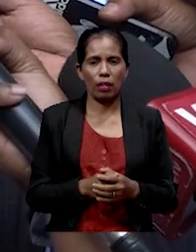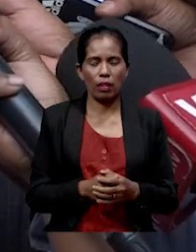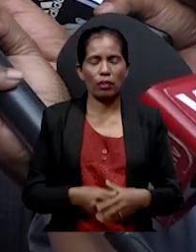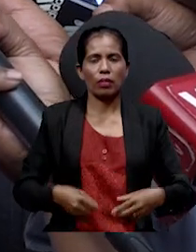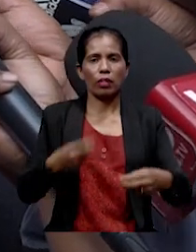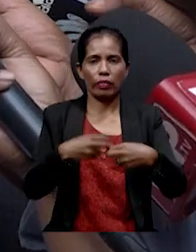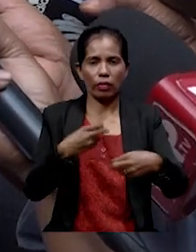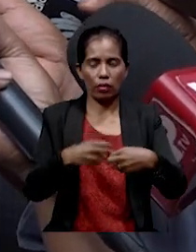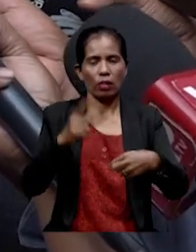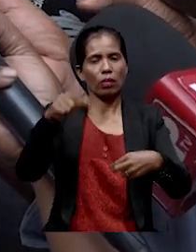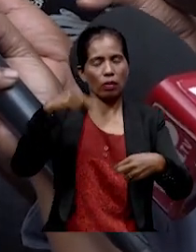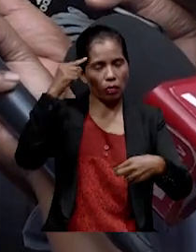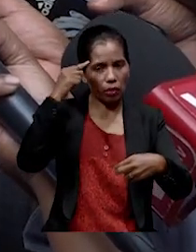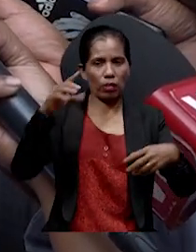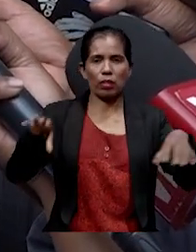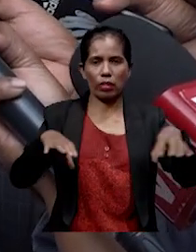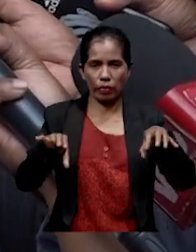dificulta tanto fazer o governo e o serviço.